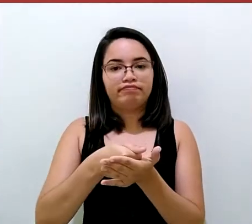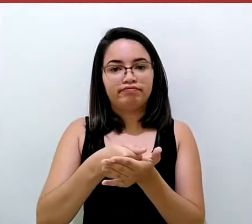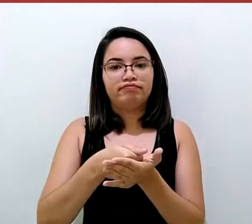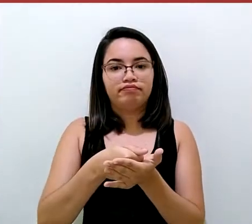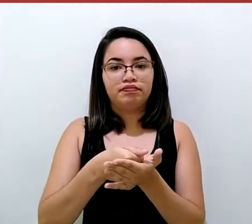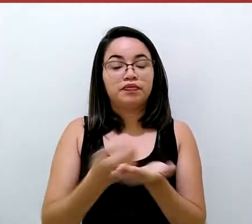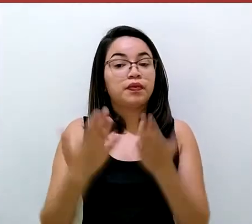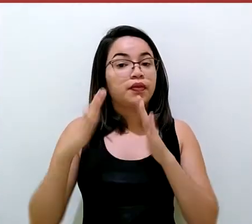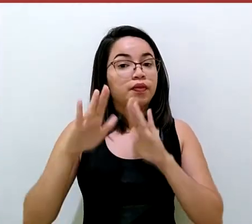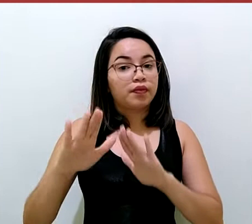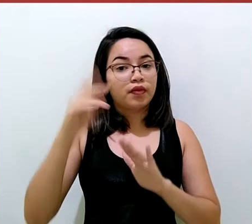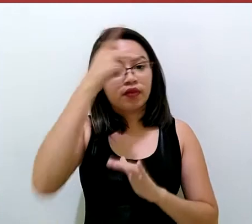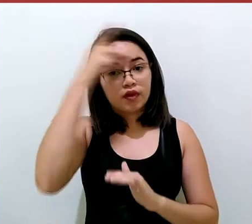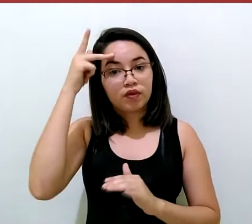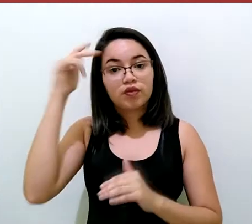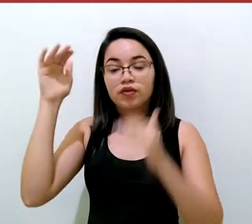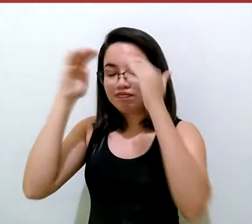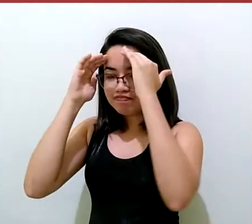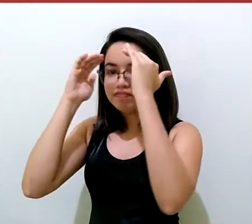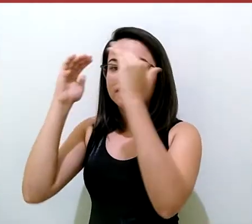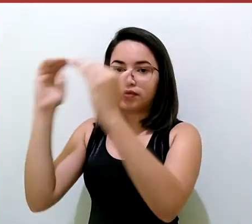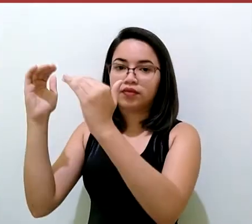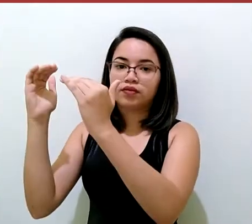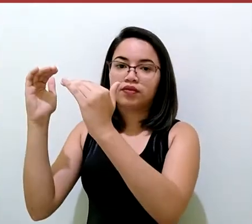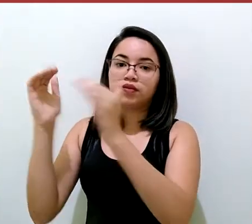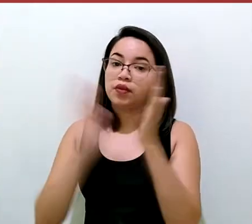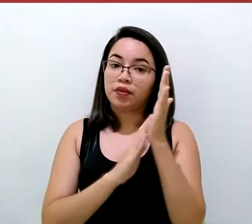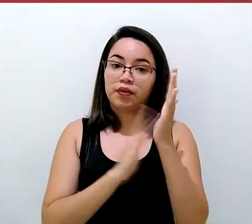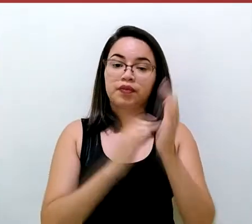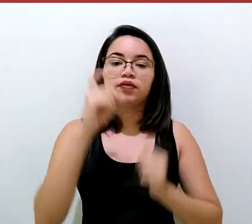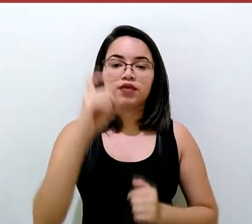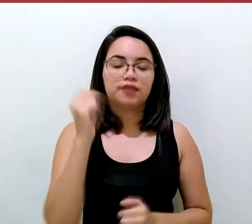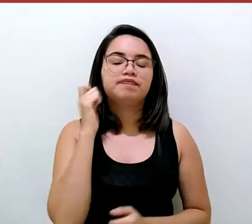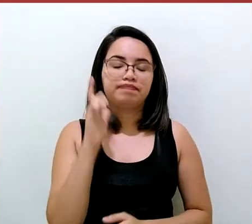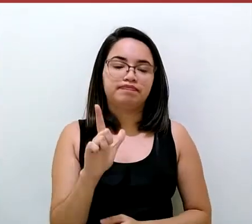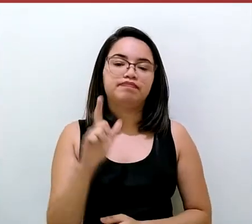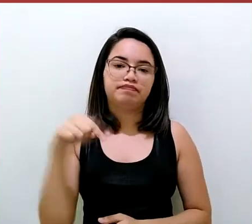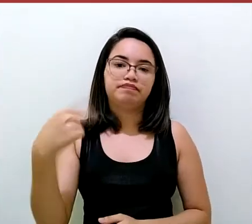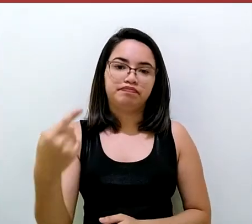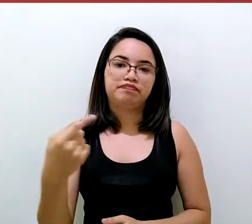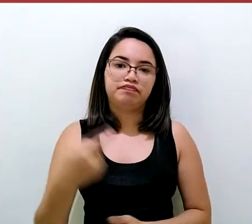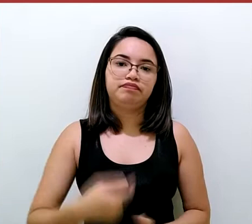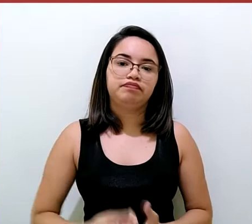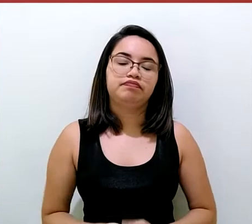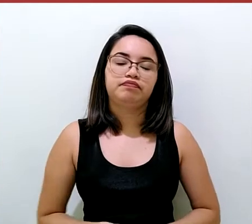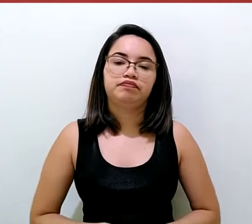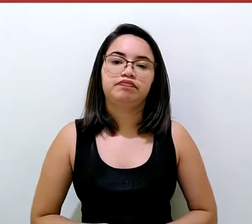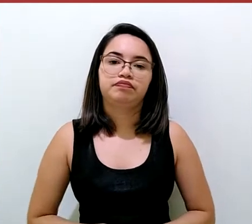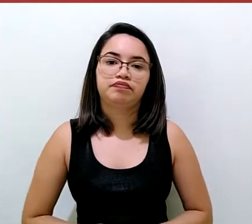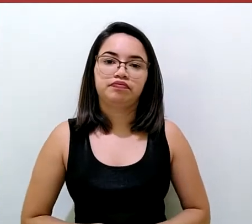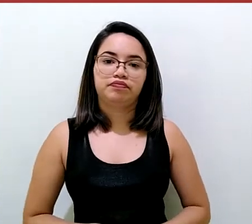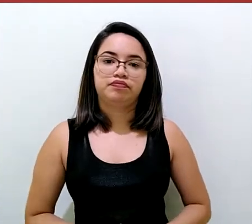por ela, mas aquele que respeita o mandamento será recompensado. Quem